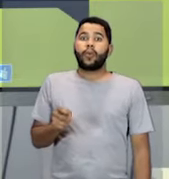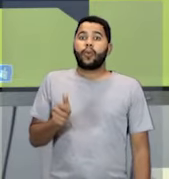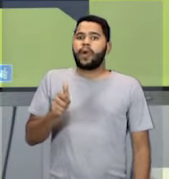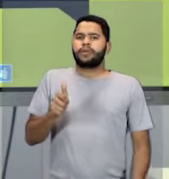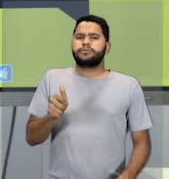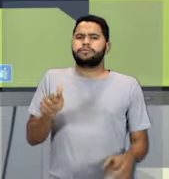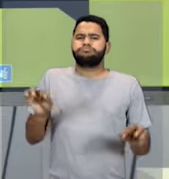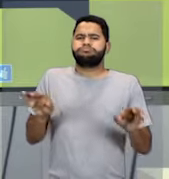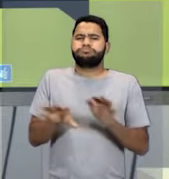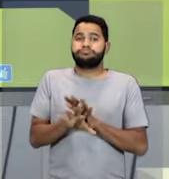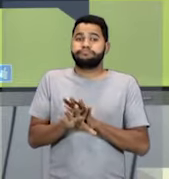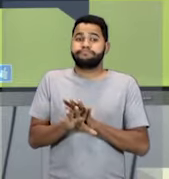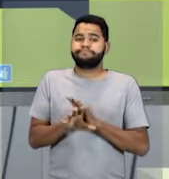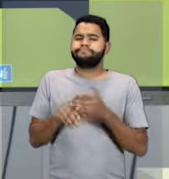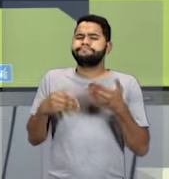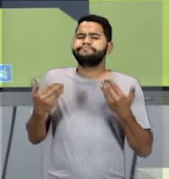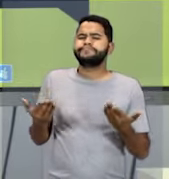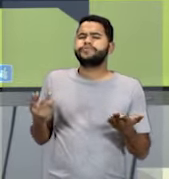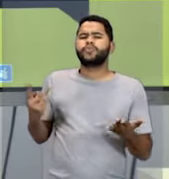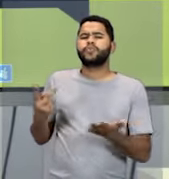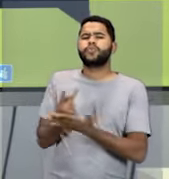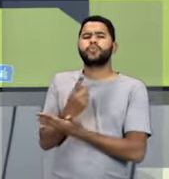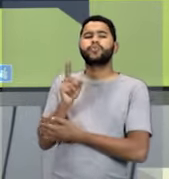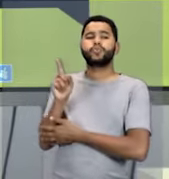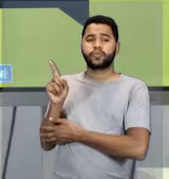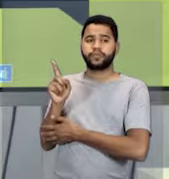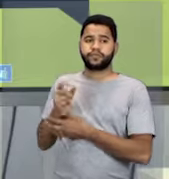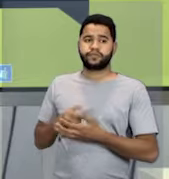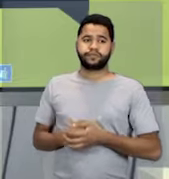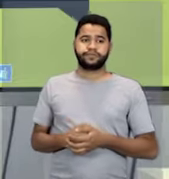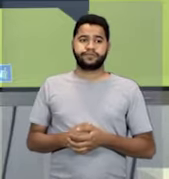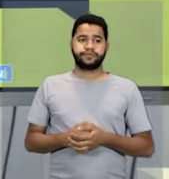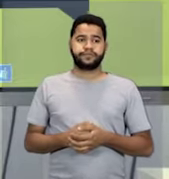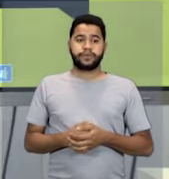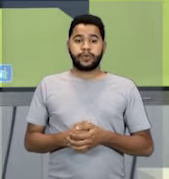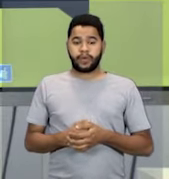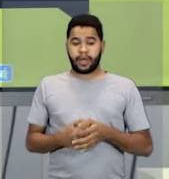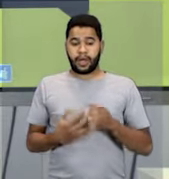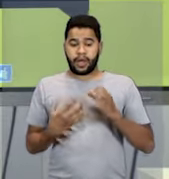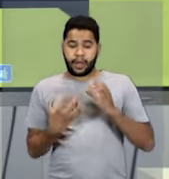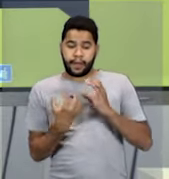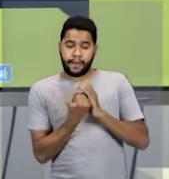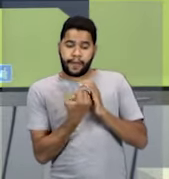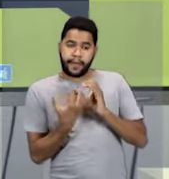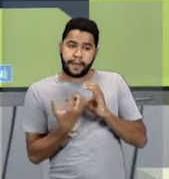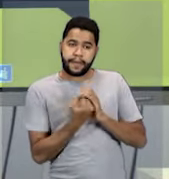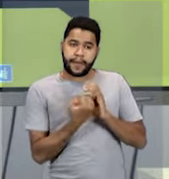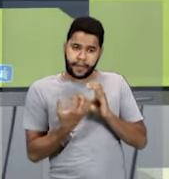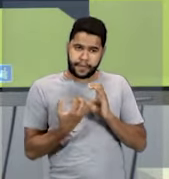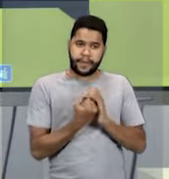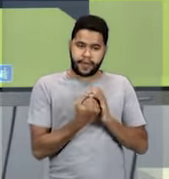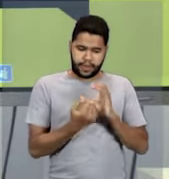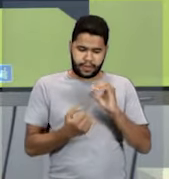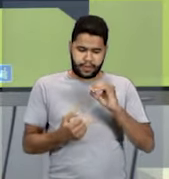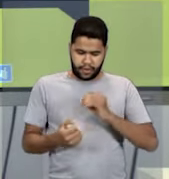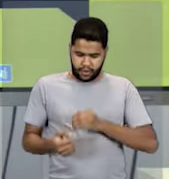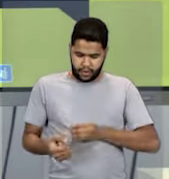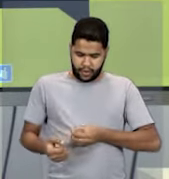pronta. Então, o que é que vai acontecer ali? A absorção dos nutrientes, esses nutrientes